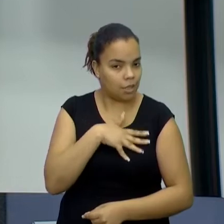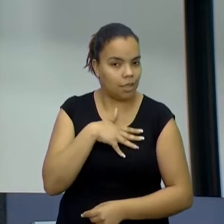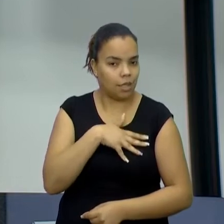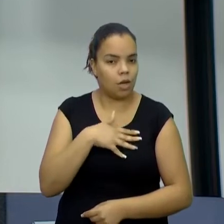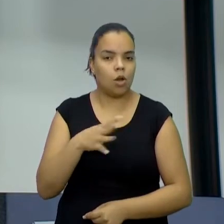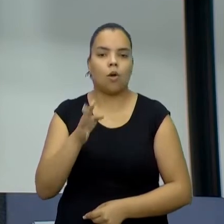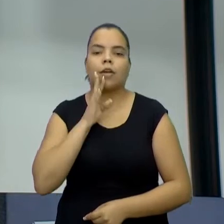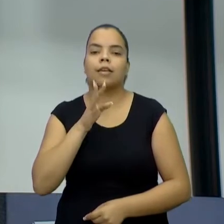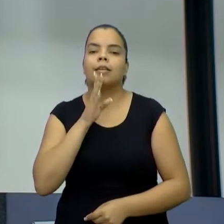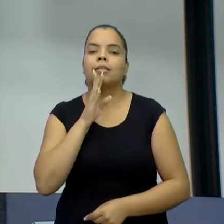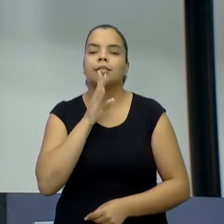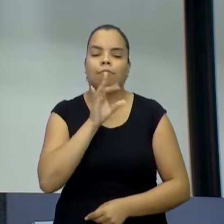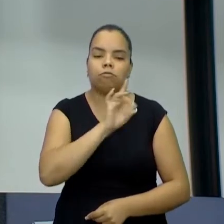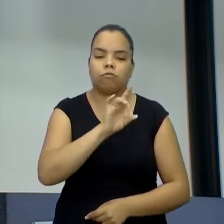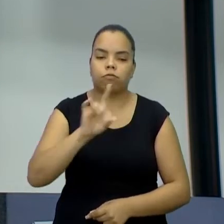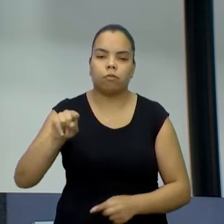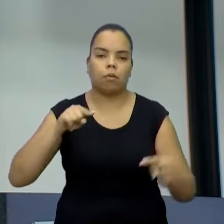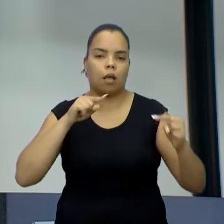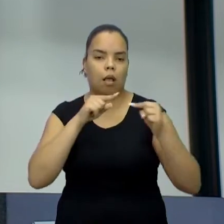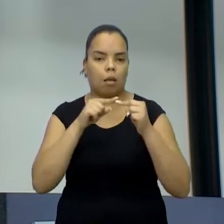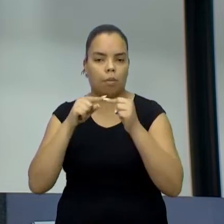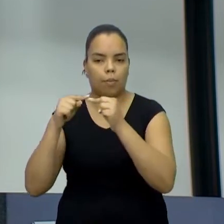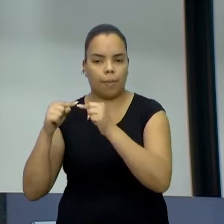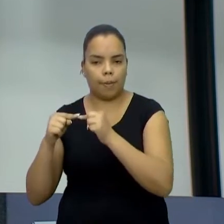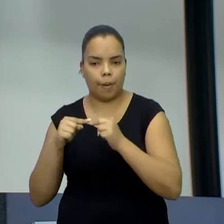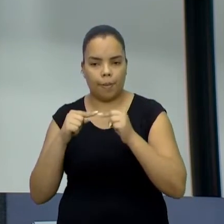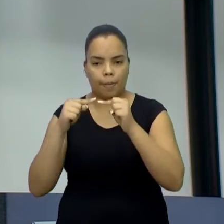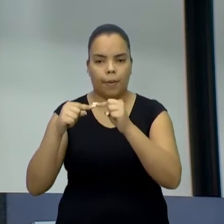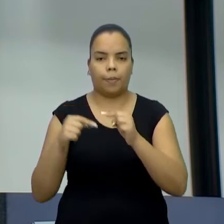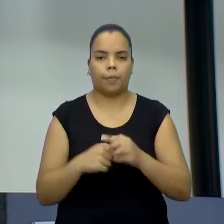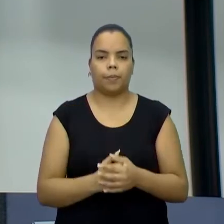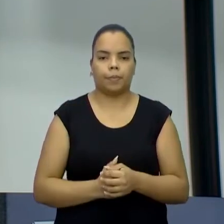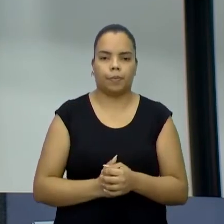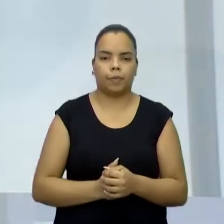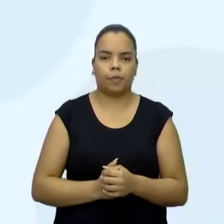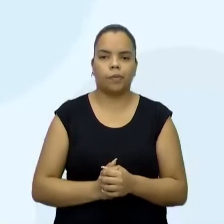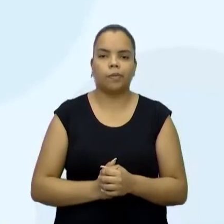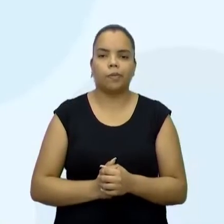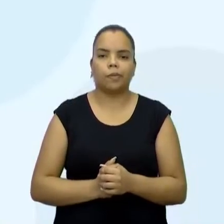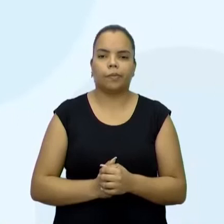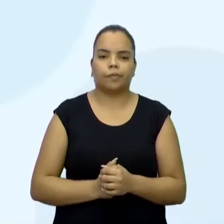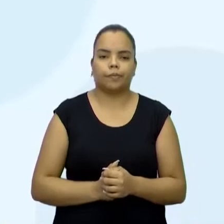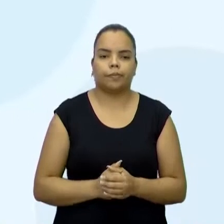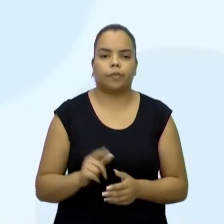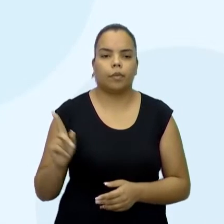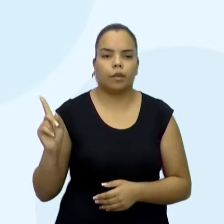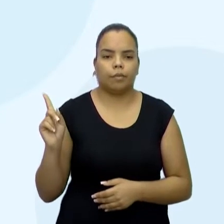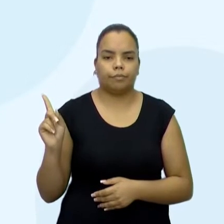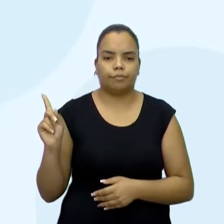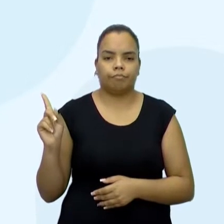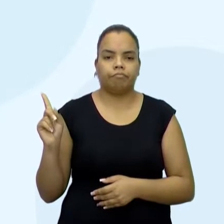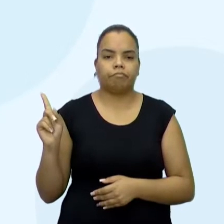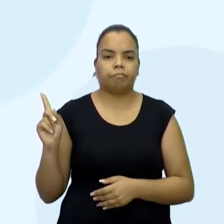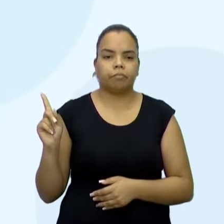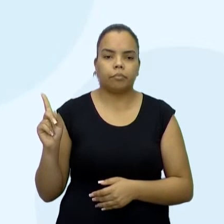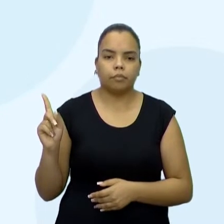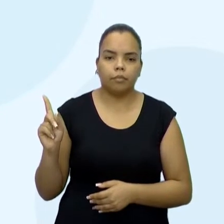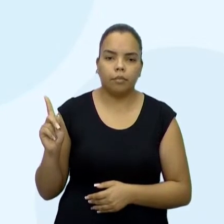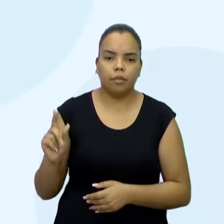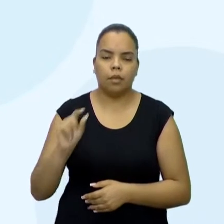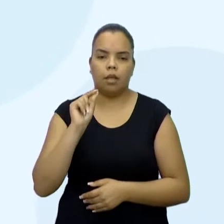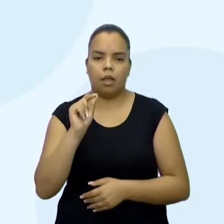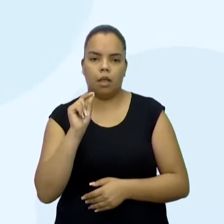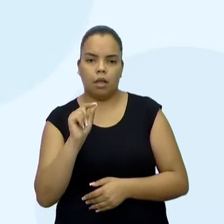conhecer alguns desses objetivos. E aí? Vamos lá. Nessa atividade integrada 3, o que era proposto